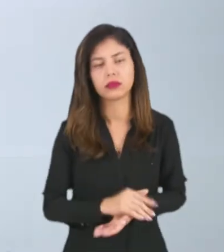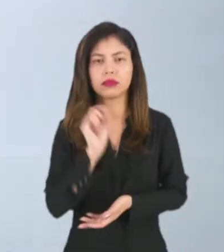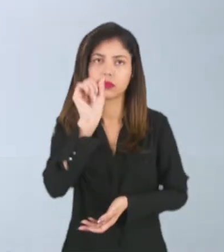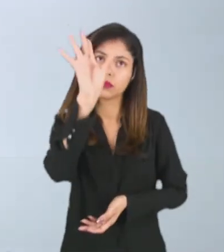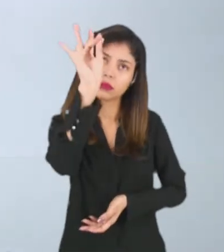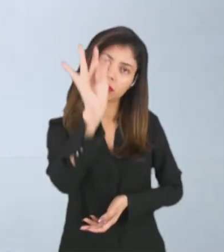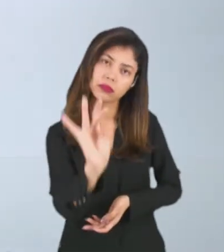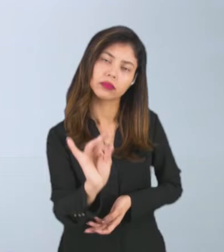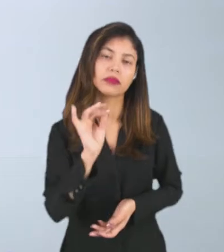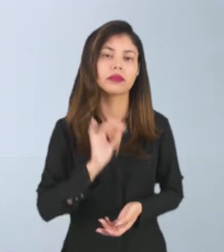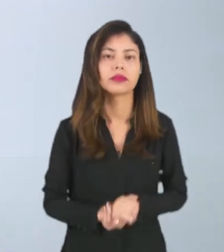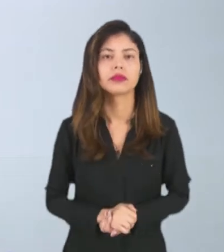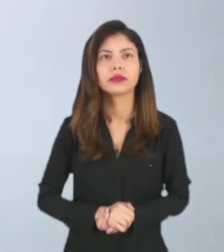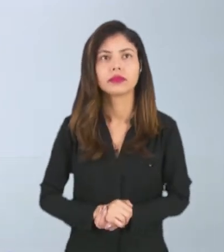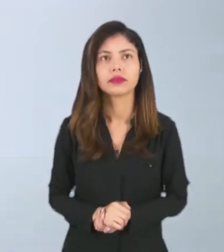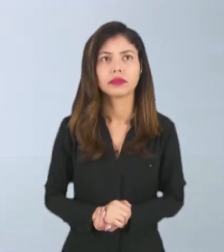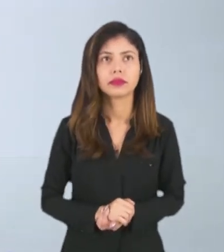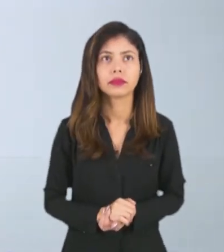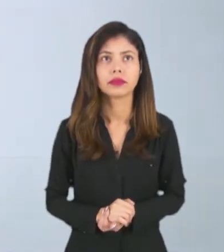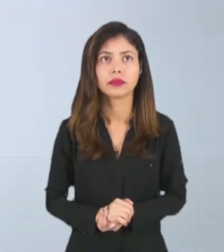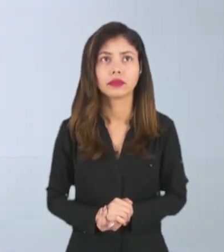seria cada um desses indicadores,